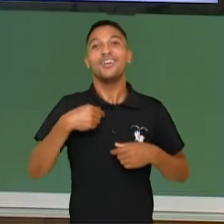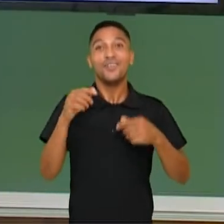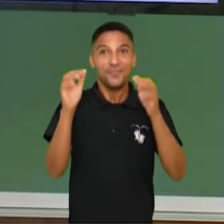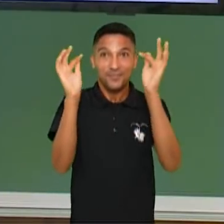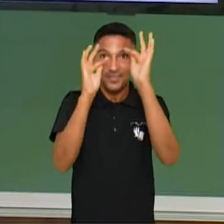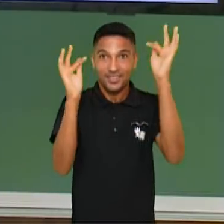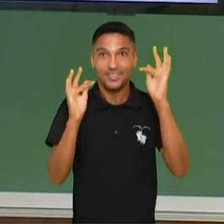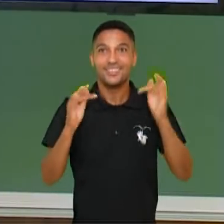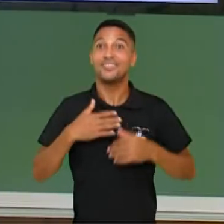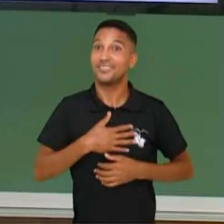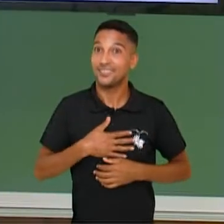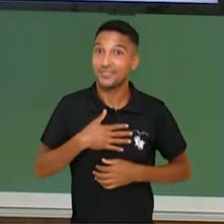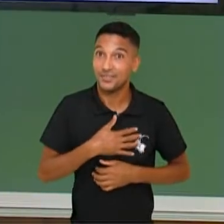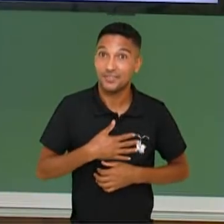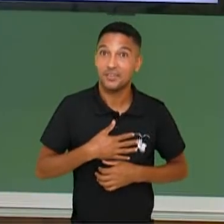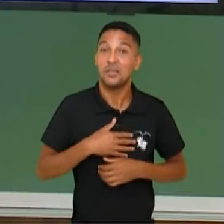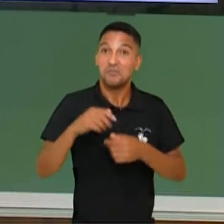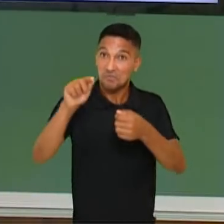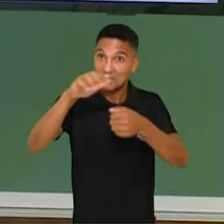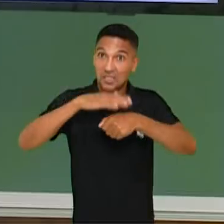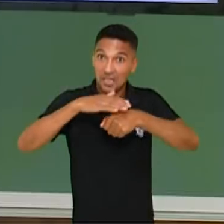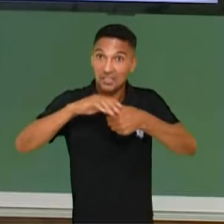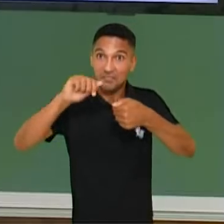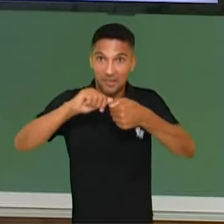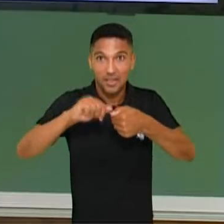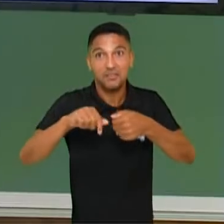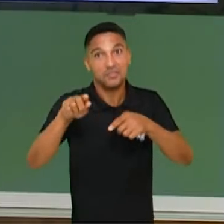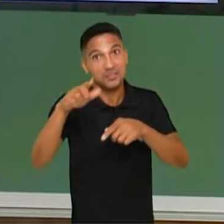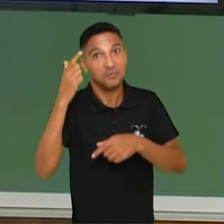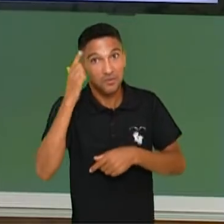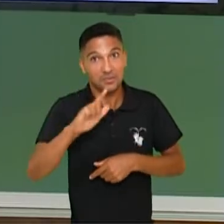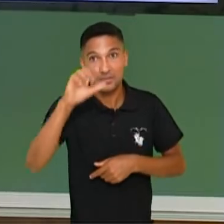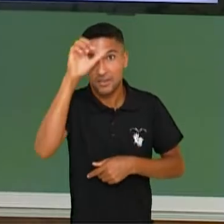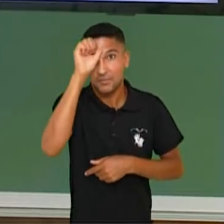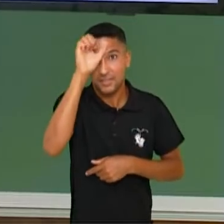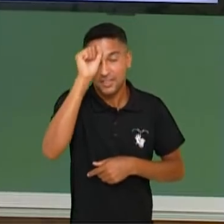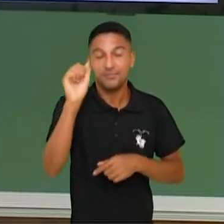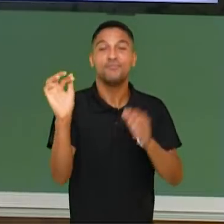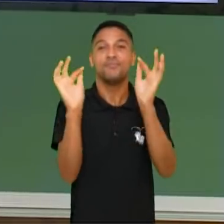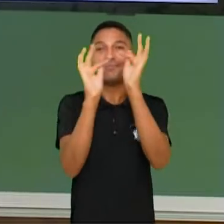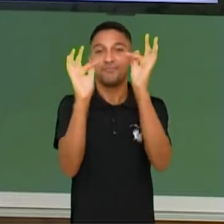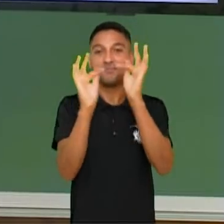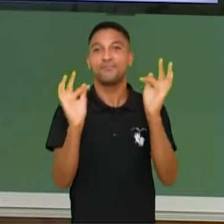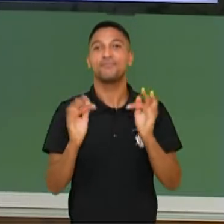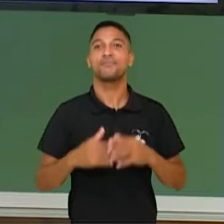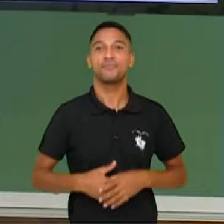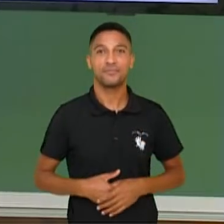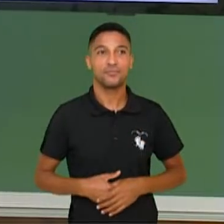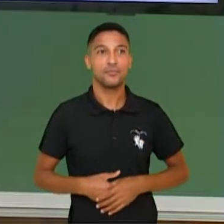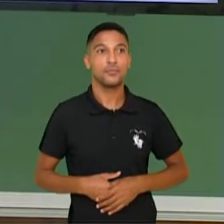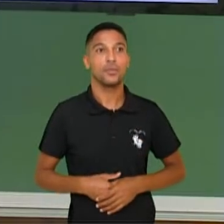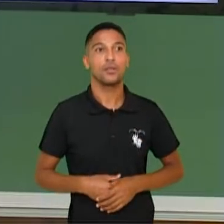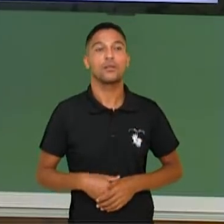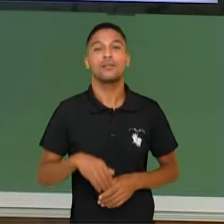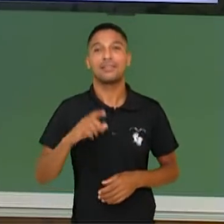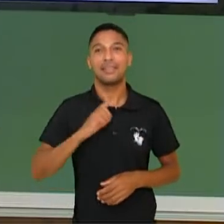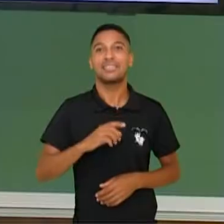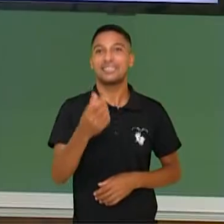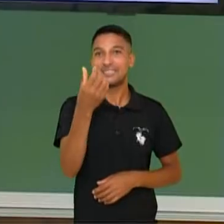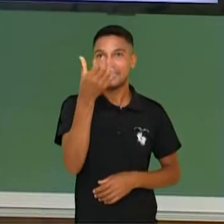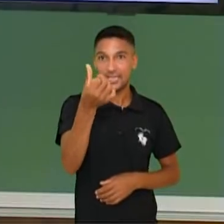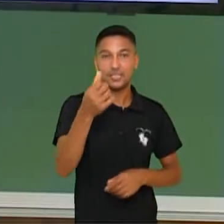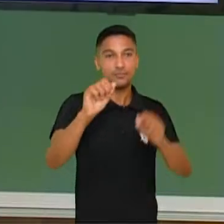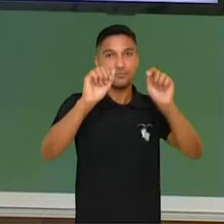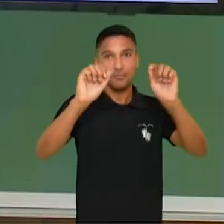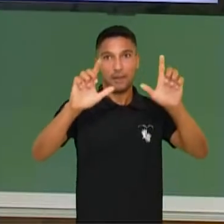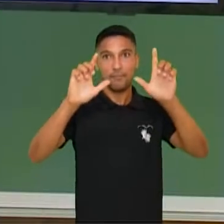vocês fizeram e aprenderam. Eu também aprendi com vocês. Então, eu trago para vocês 6 filtros de